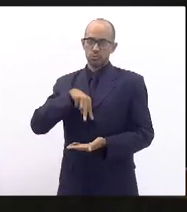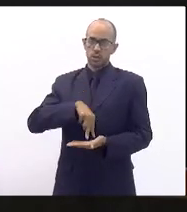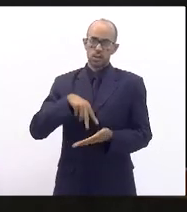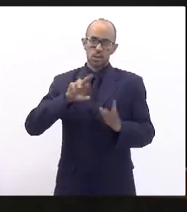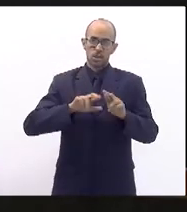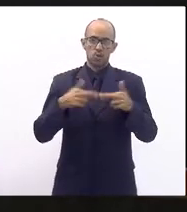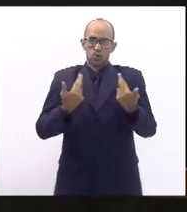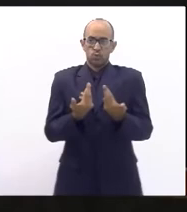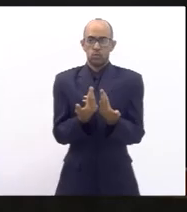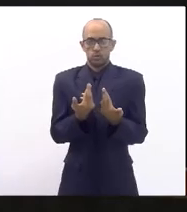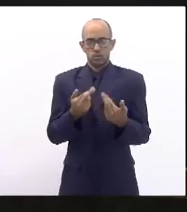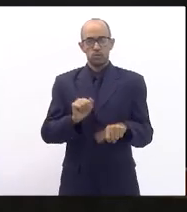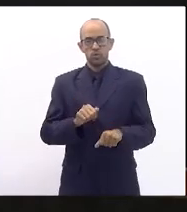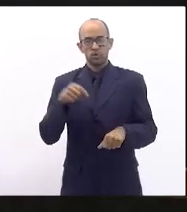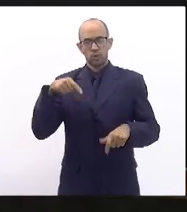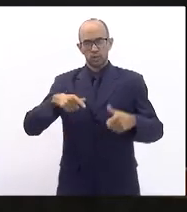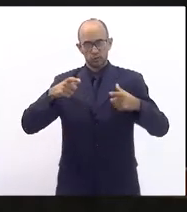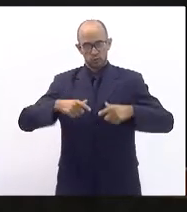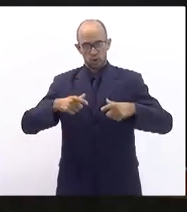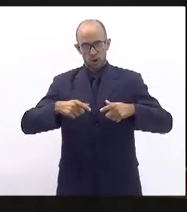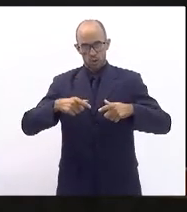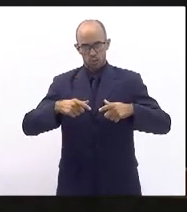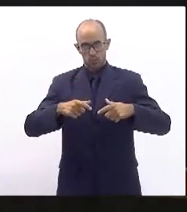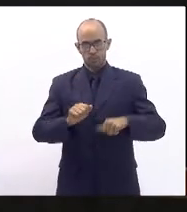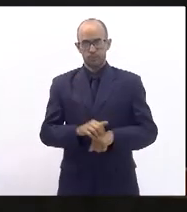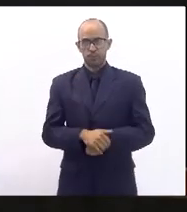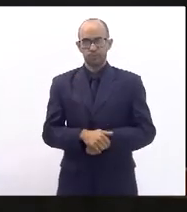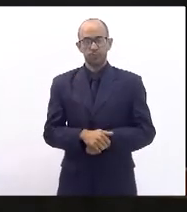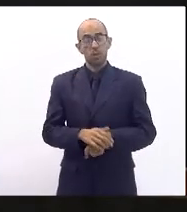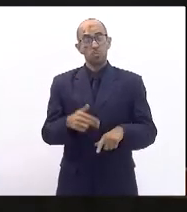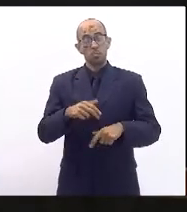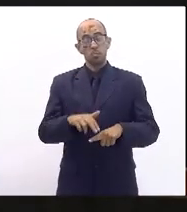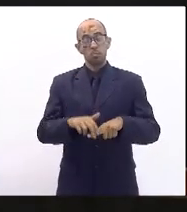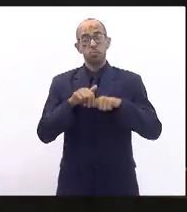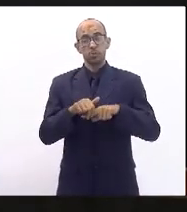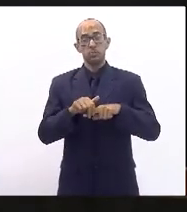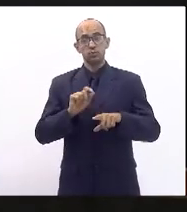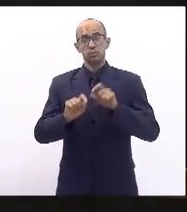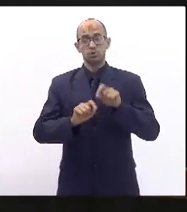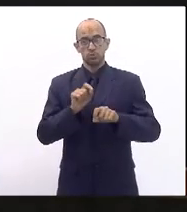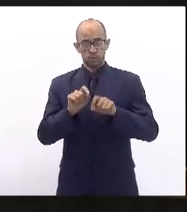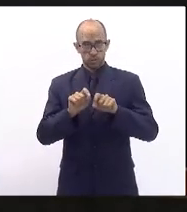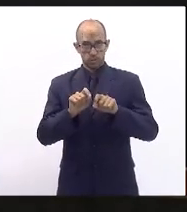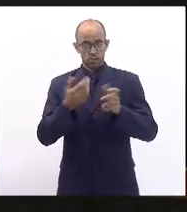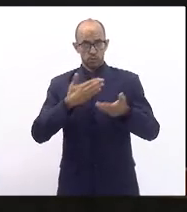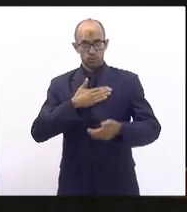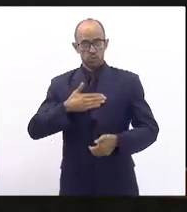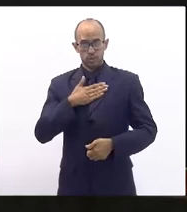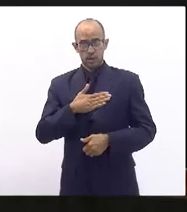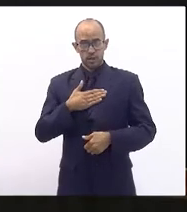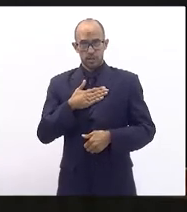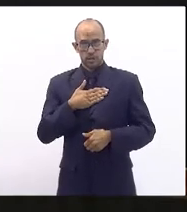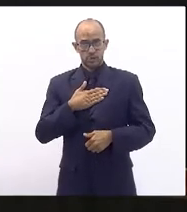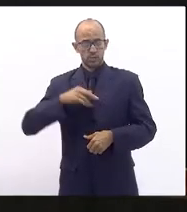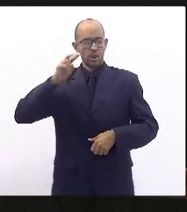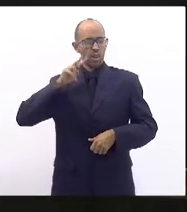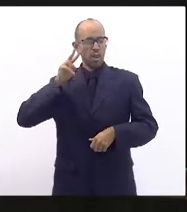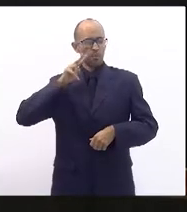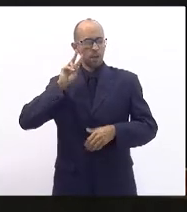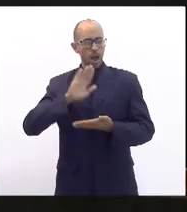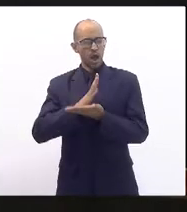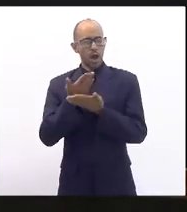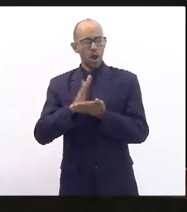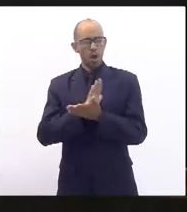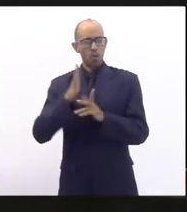reunidos neste local E para isso gostaria de relembrar